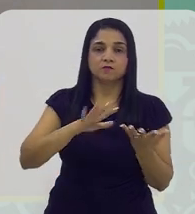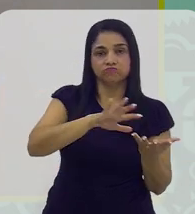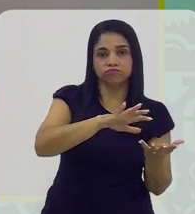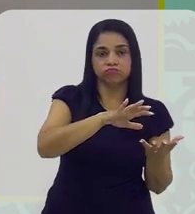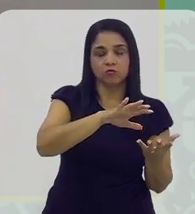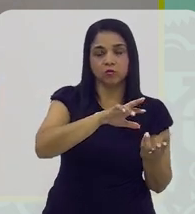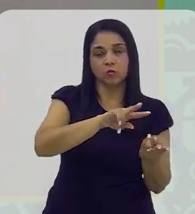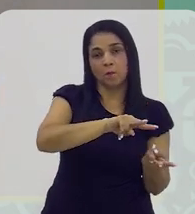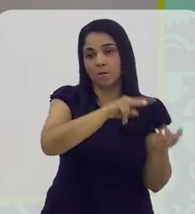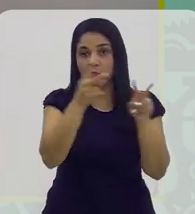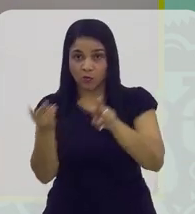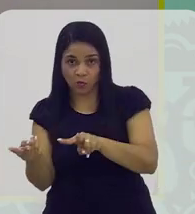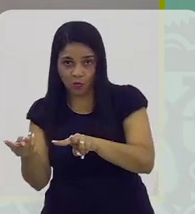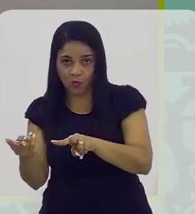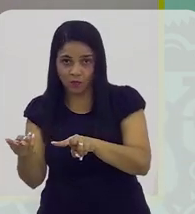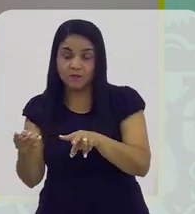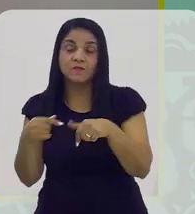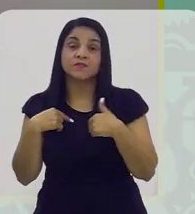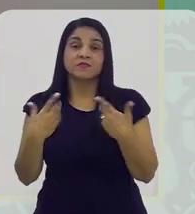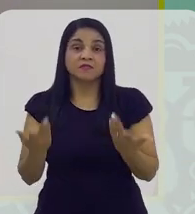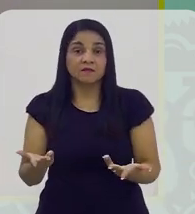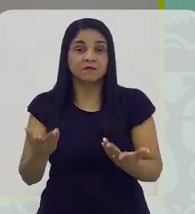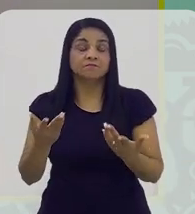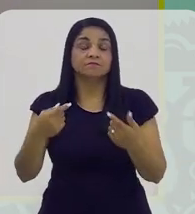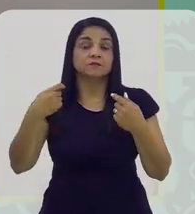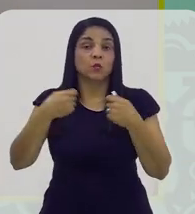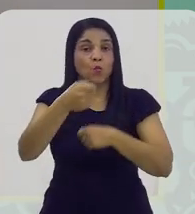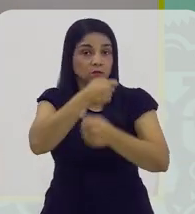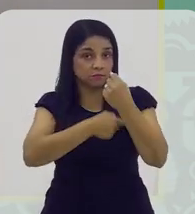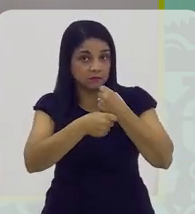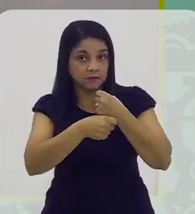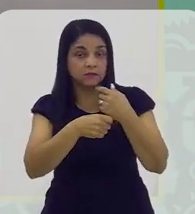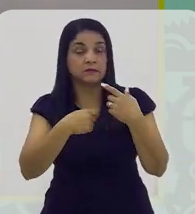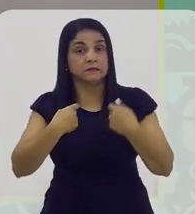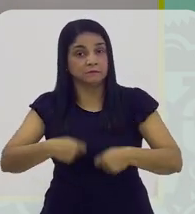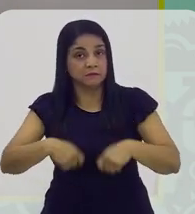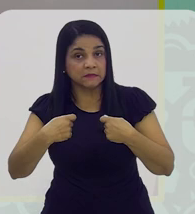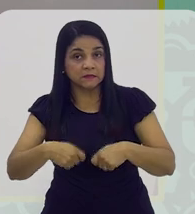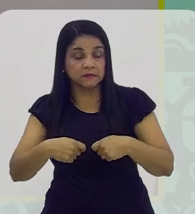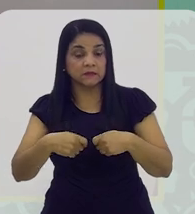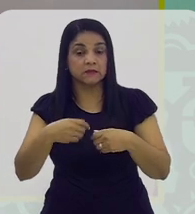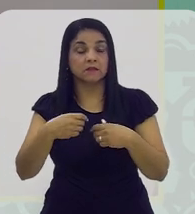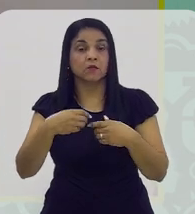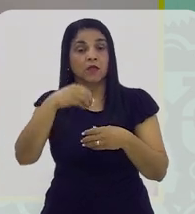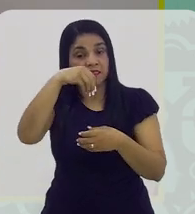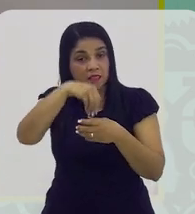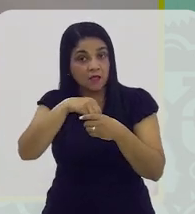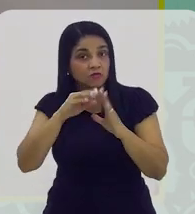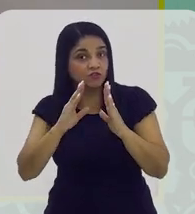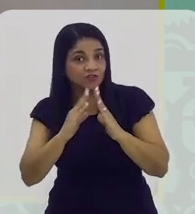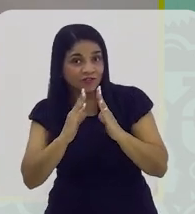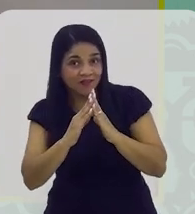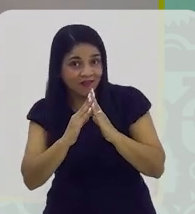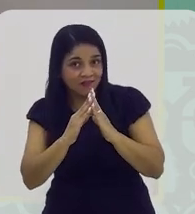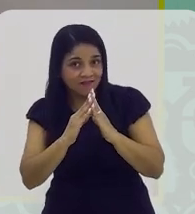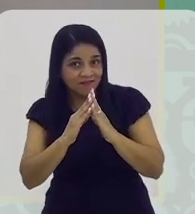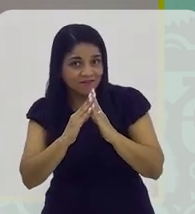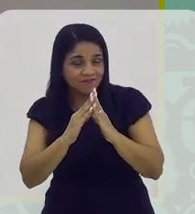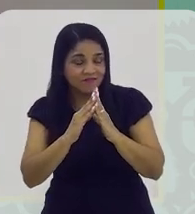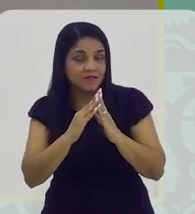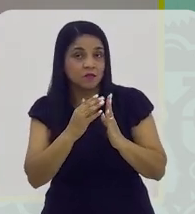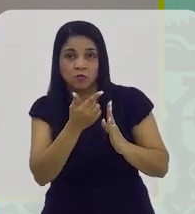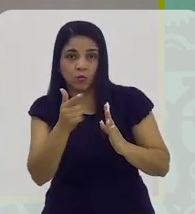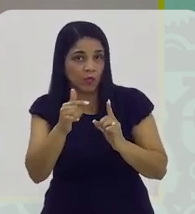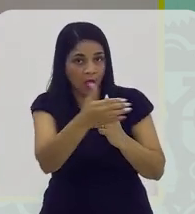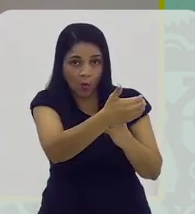ano passado. Porque se você não tiver dentro de casa, essa criança, esse